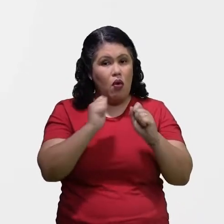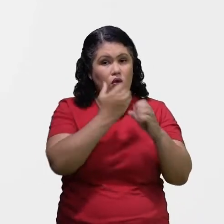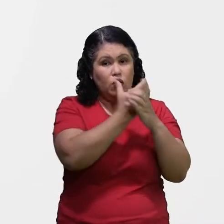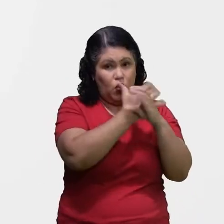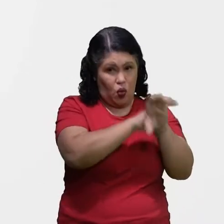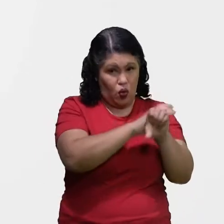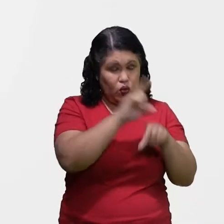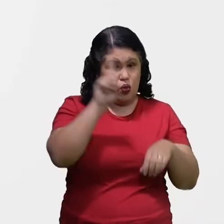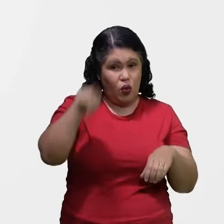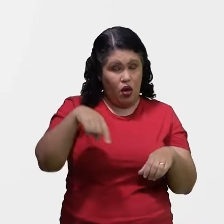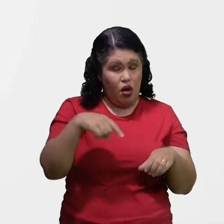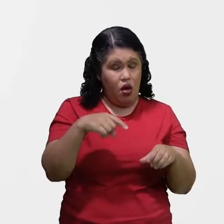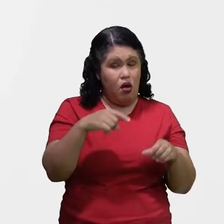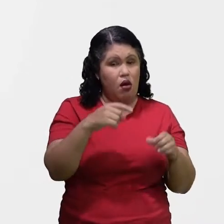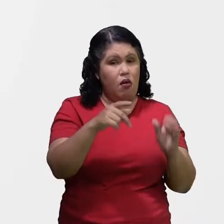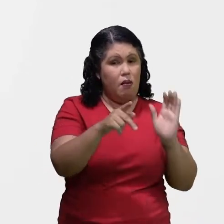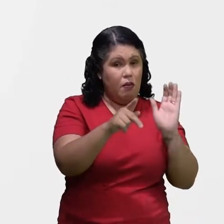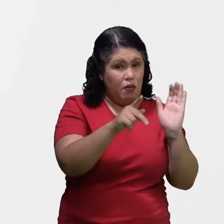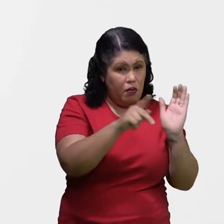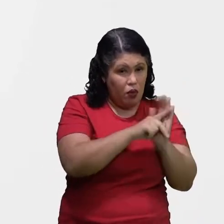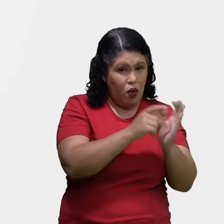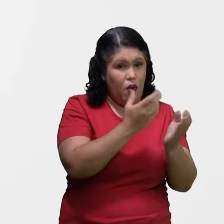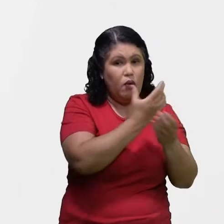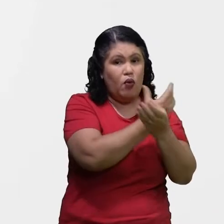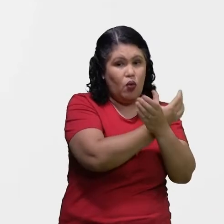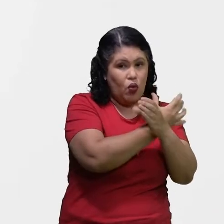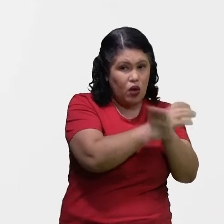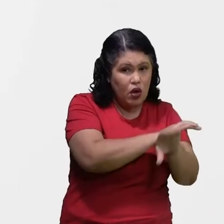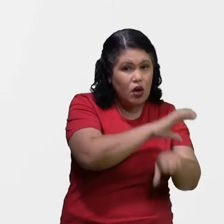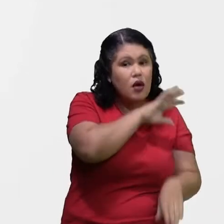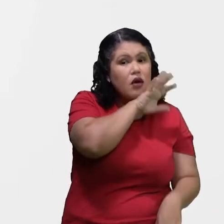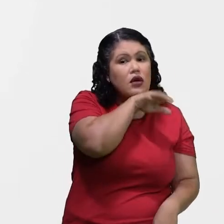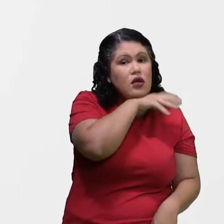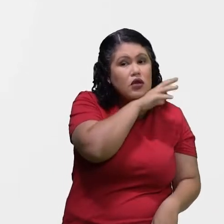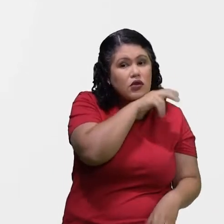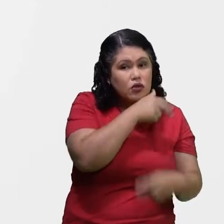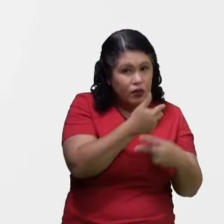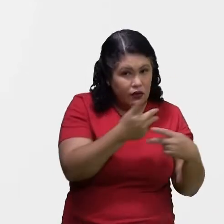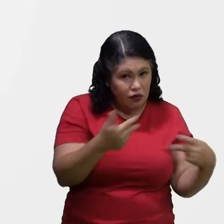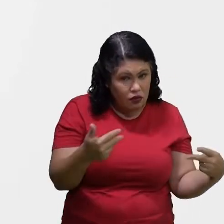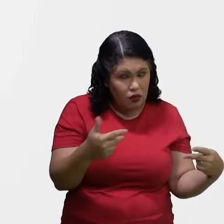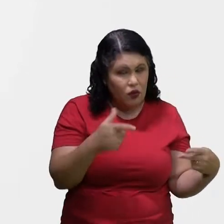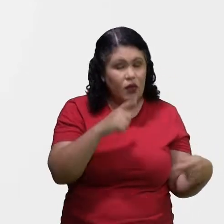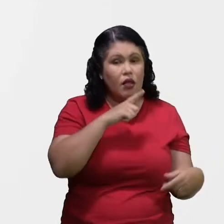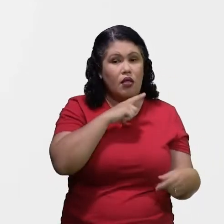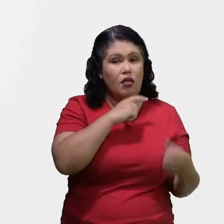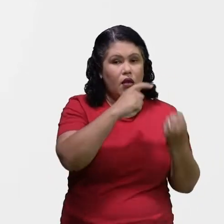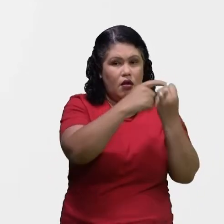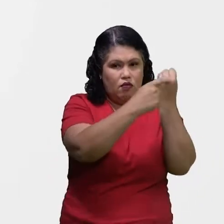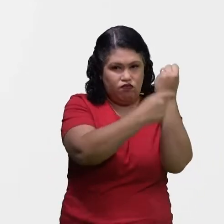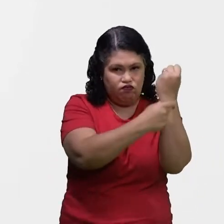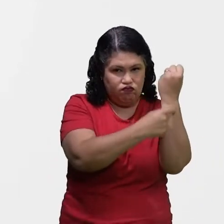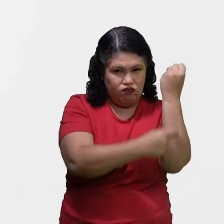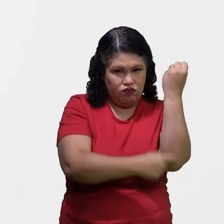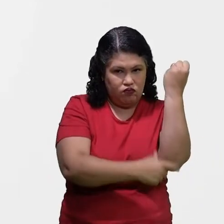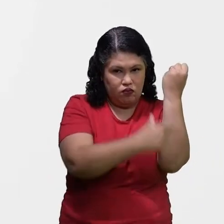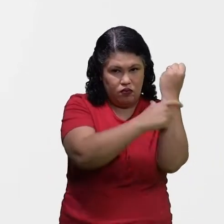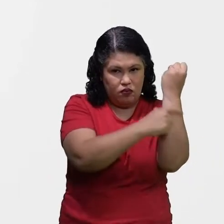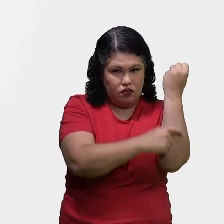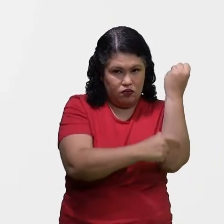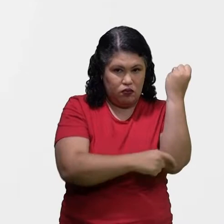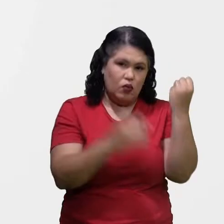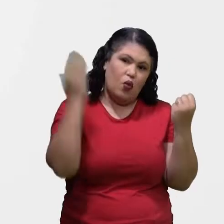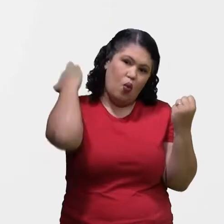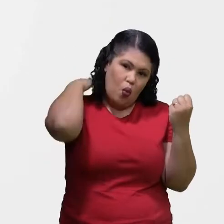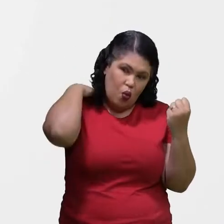de um animal vertebrado dentro de uma estrutura de vértebra, né? E nós vamos adiante entender quais são essas